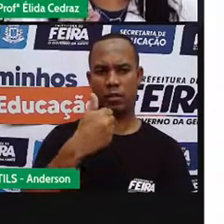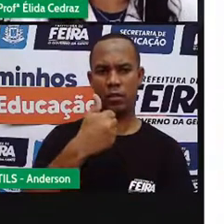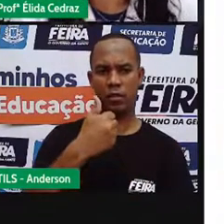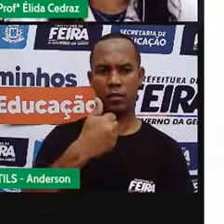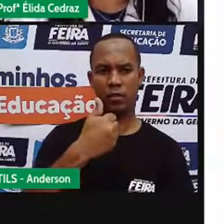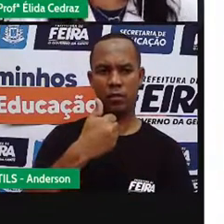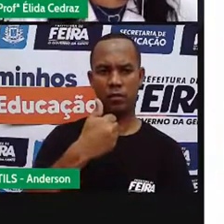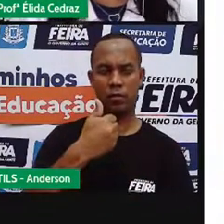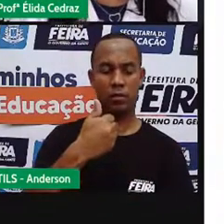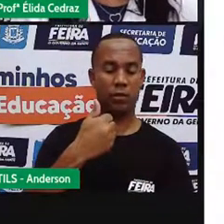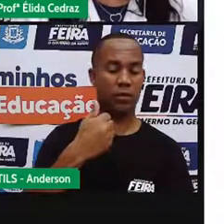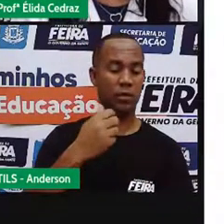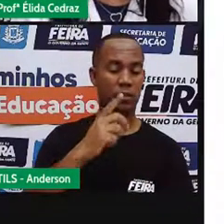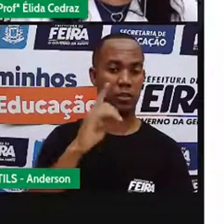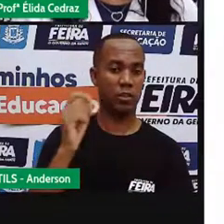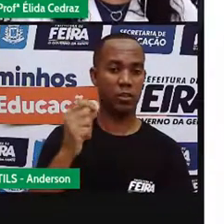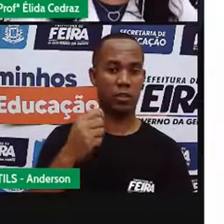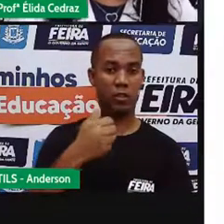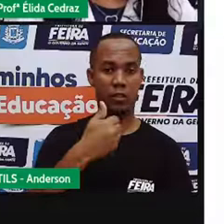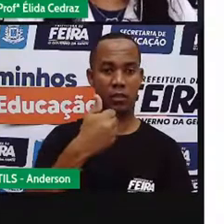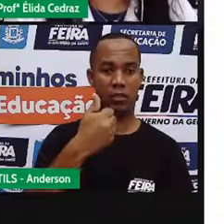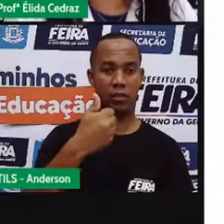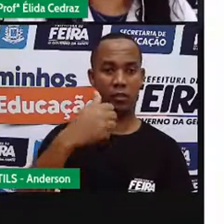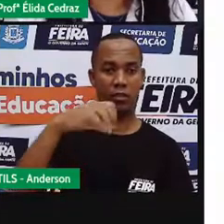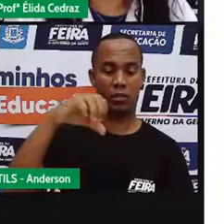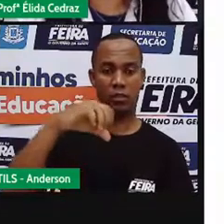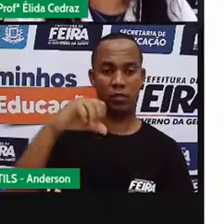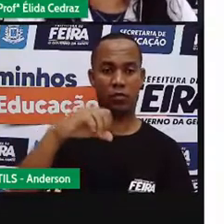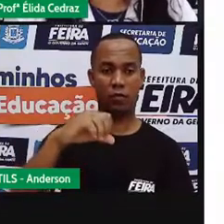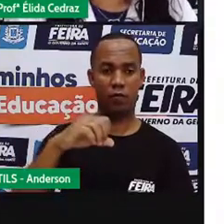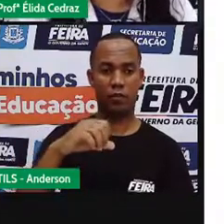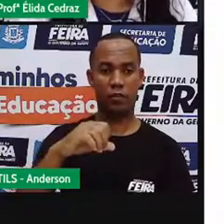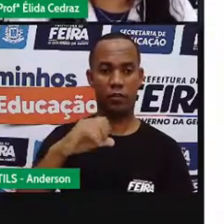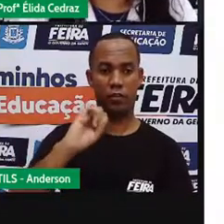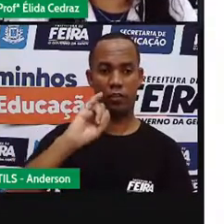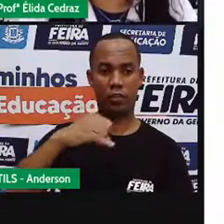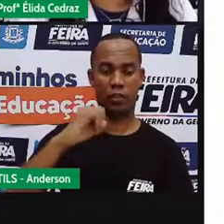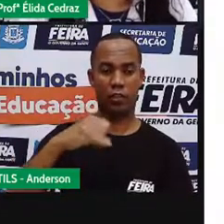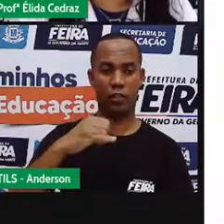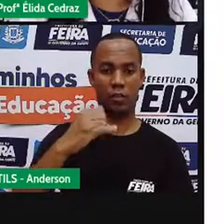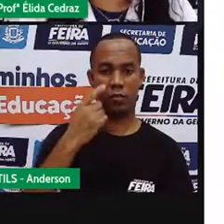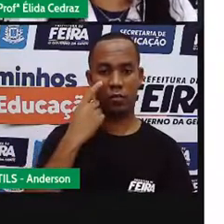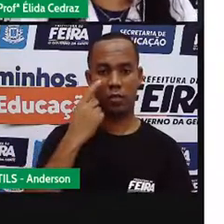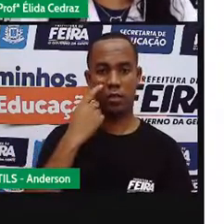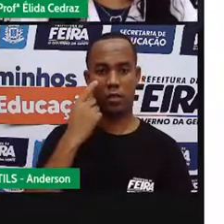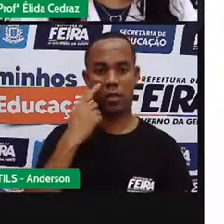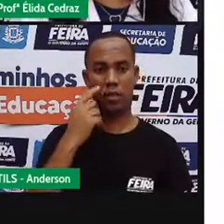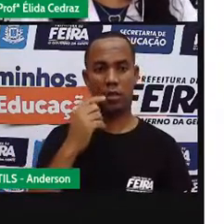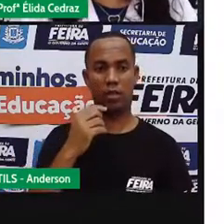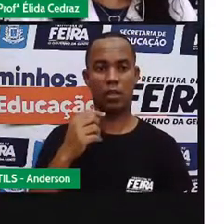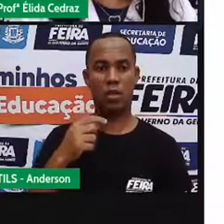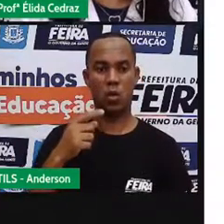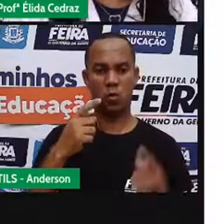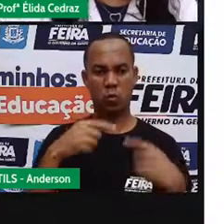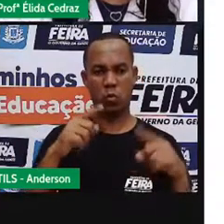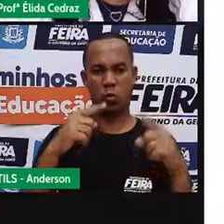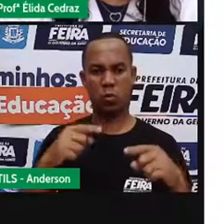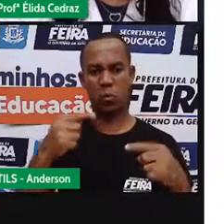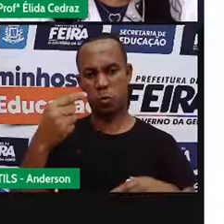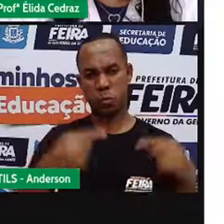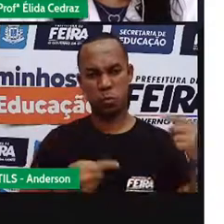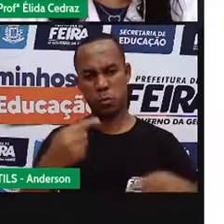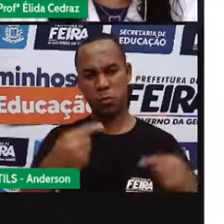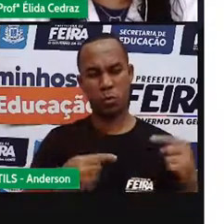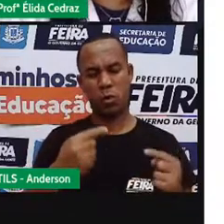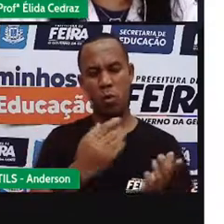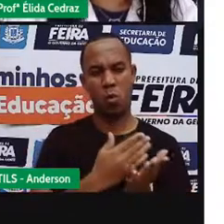ano de 1822, nas proximidades do Forte de São Pedro, as lutas iniciaram e